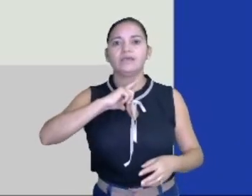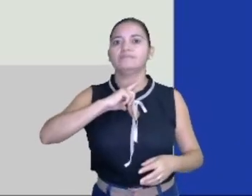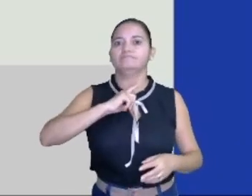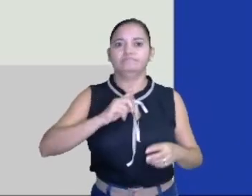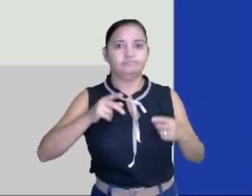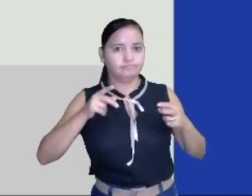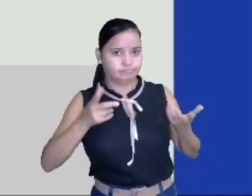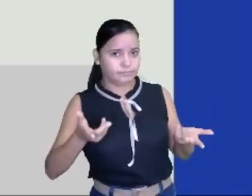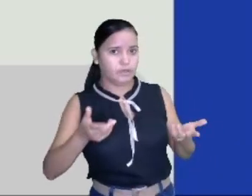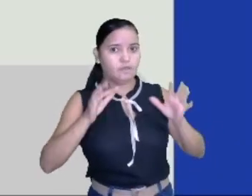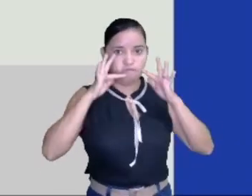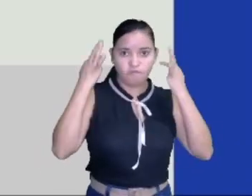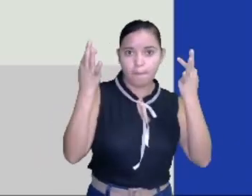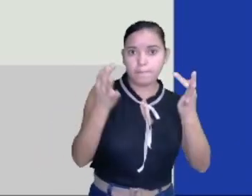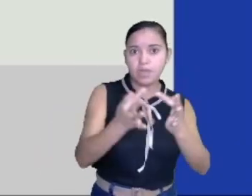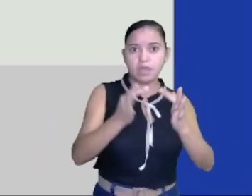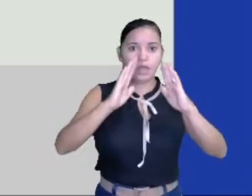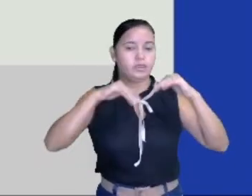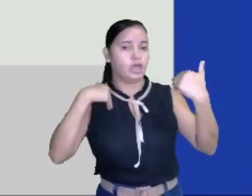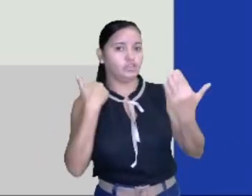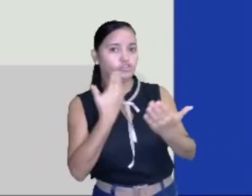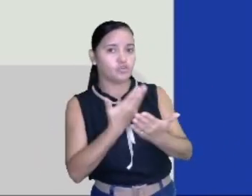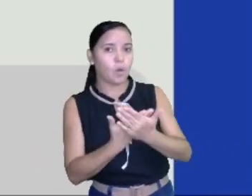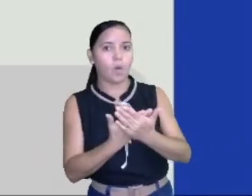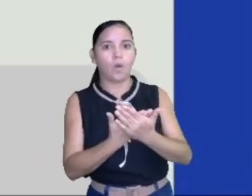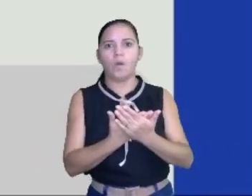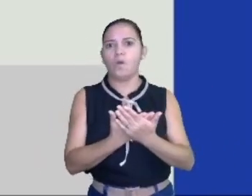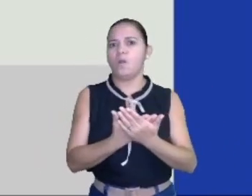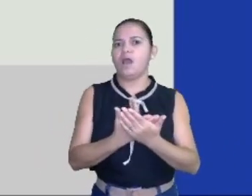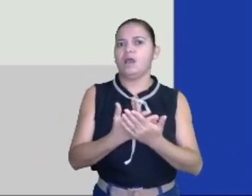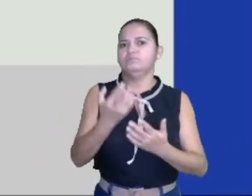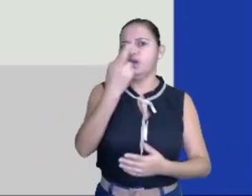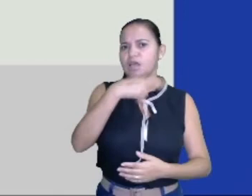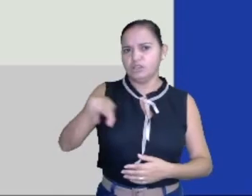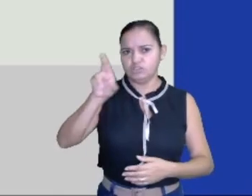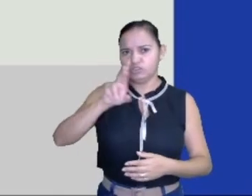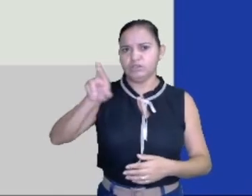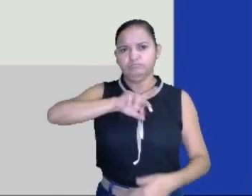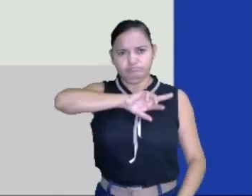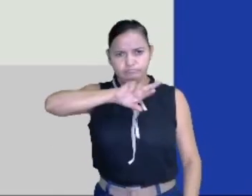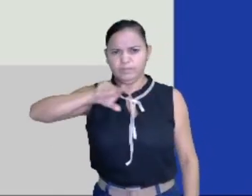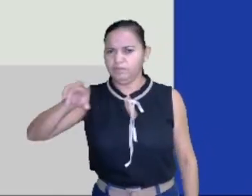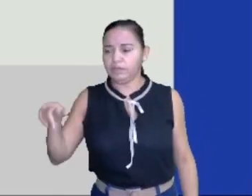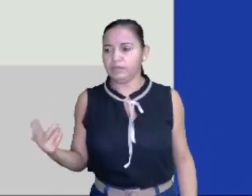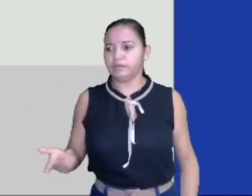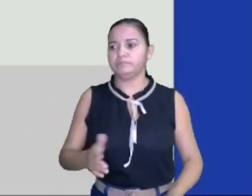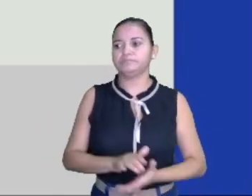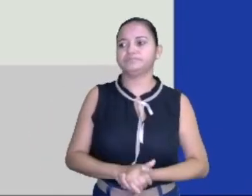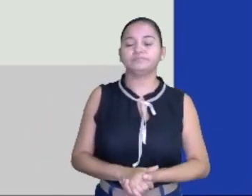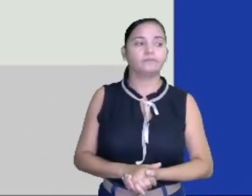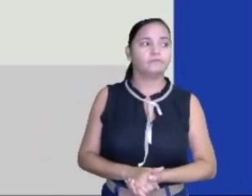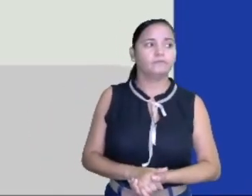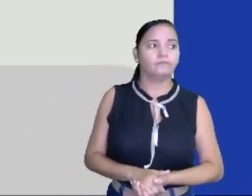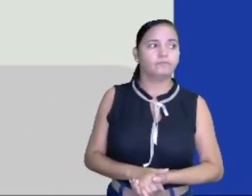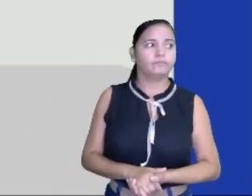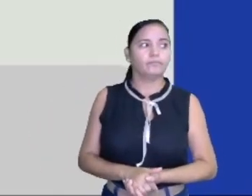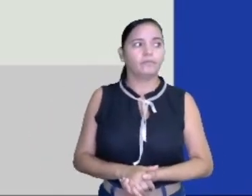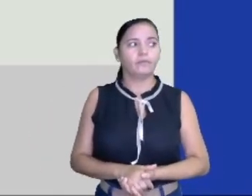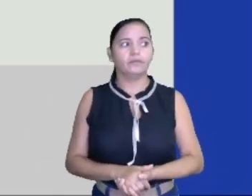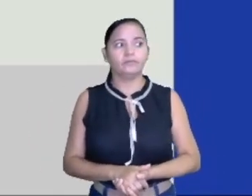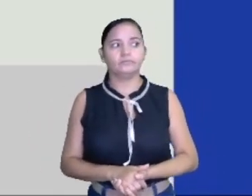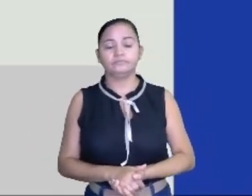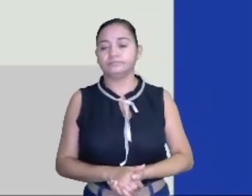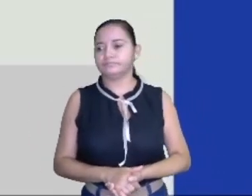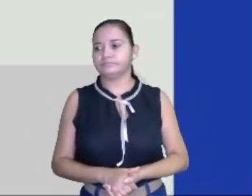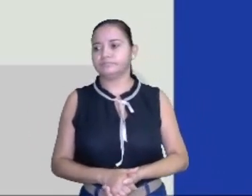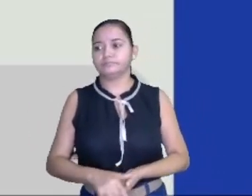duradouras, como ocorre em família, na escola, numa instituição religiosa, né? Vimos também que esses